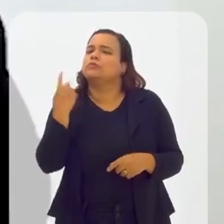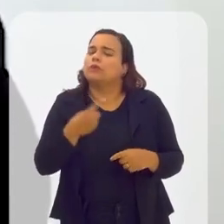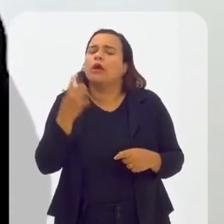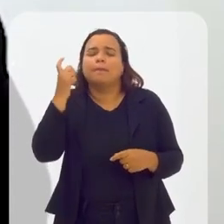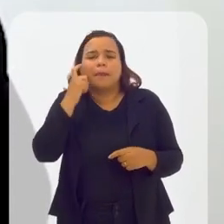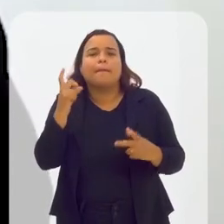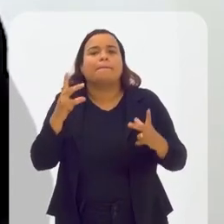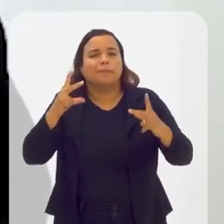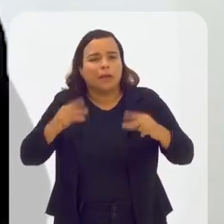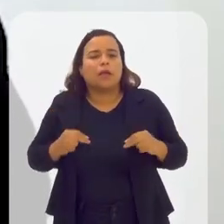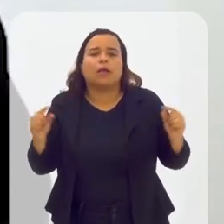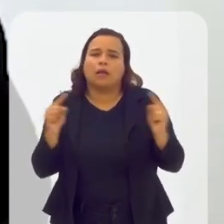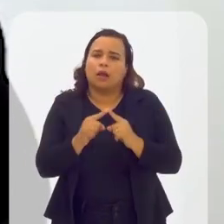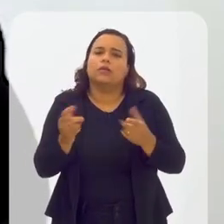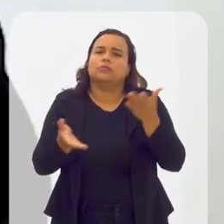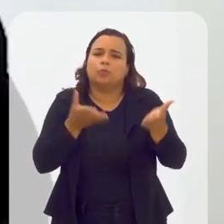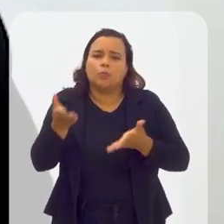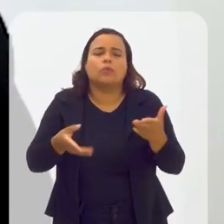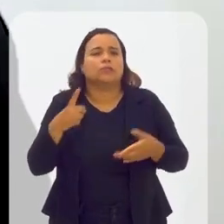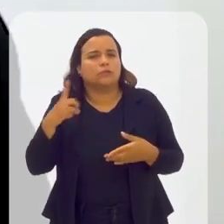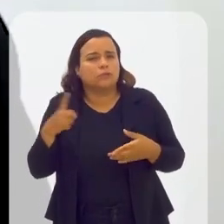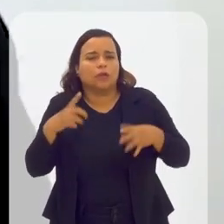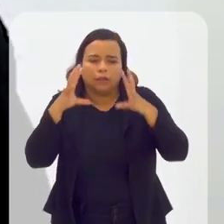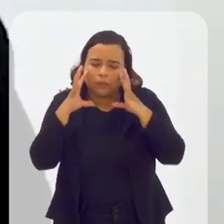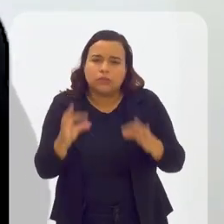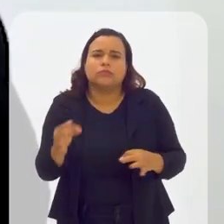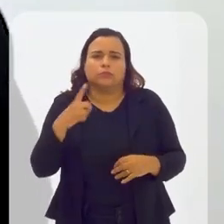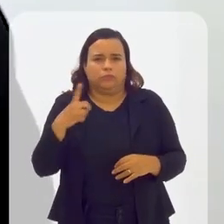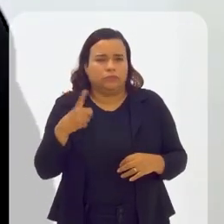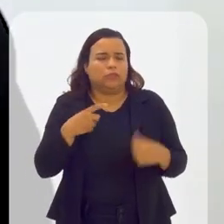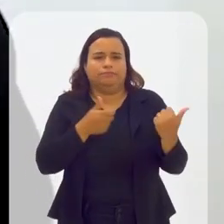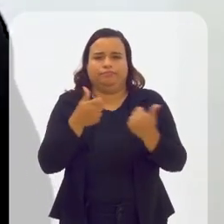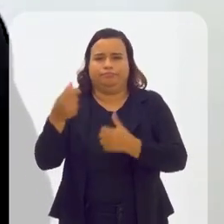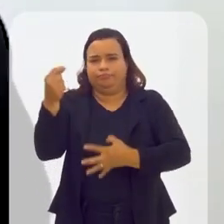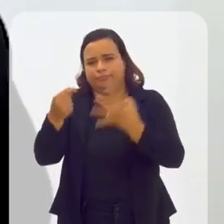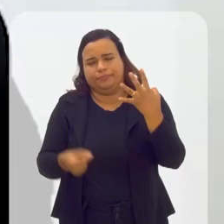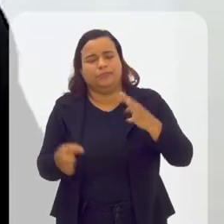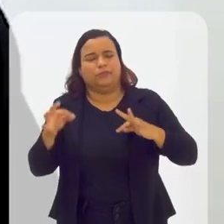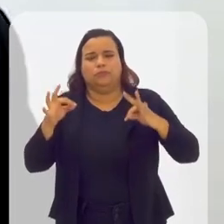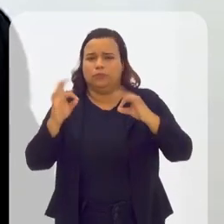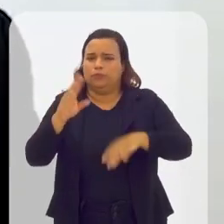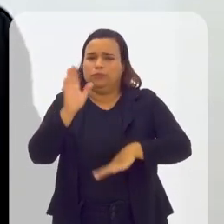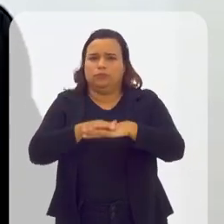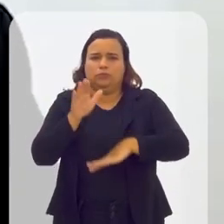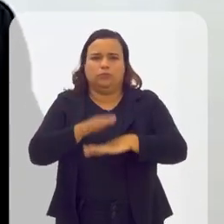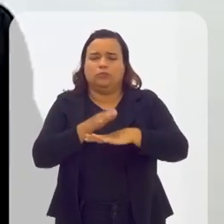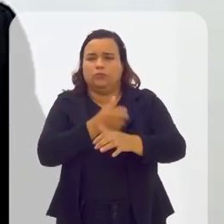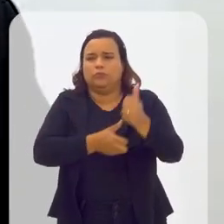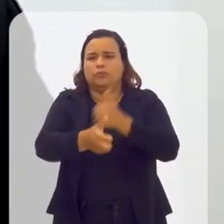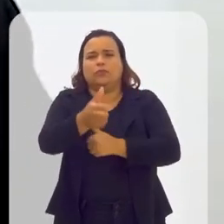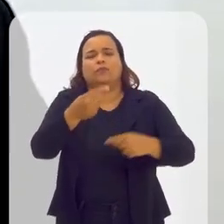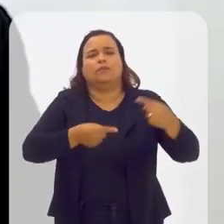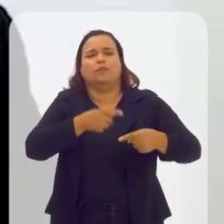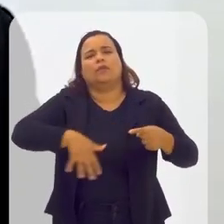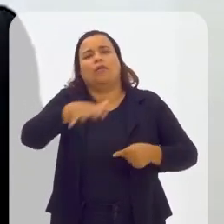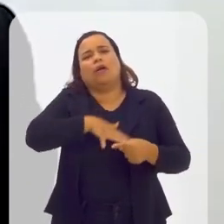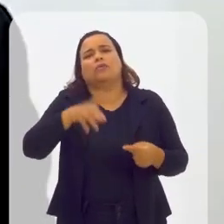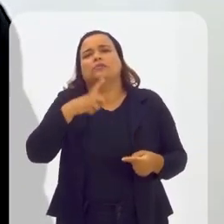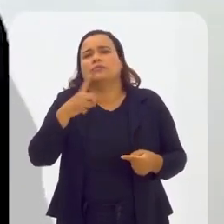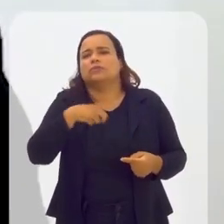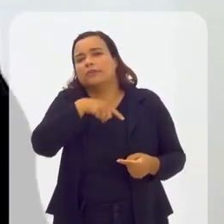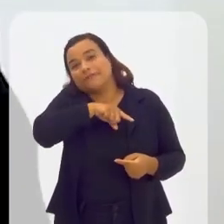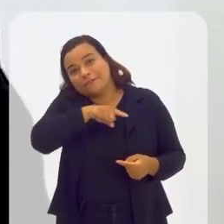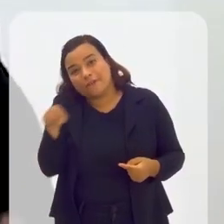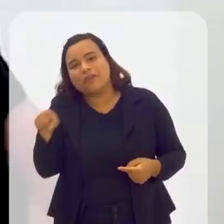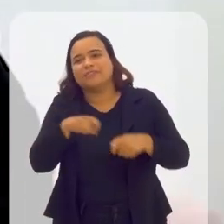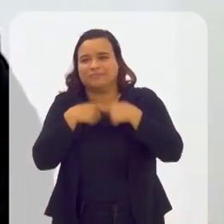país. Eu acho que ela merece ser cuidada, muito bem por todos os entes que têm algum protagonismo